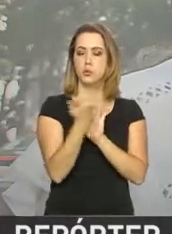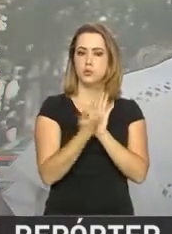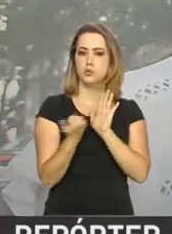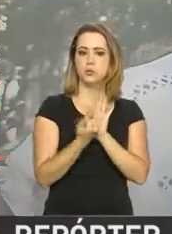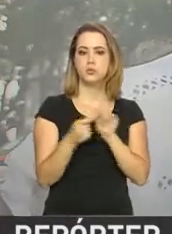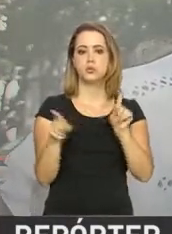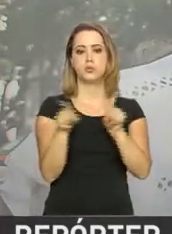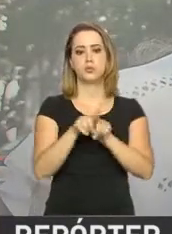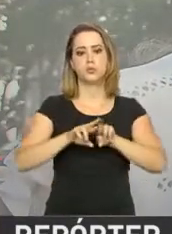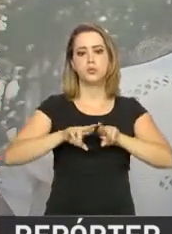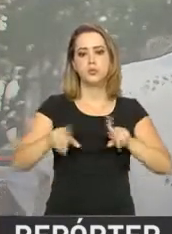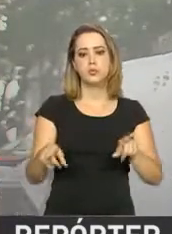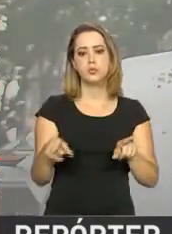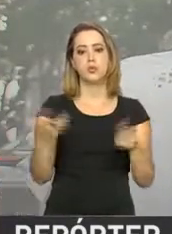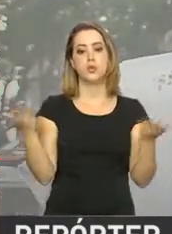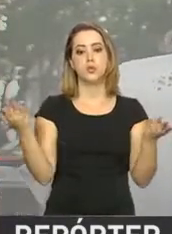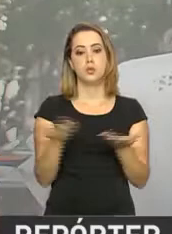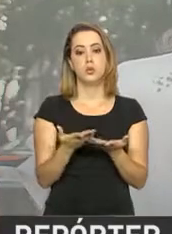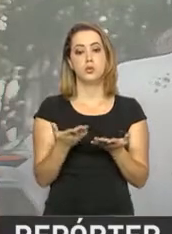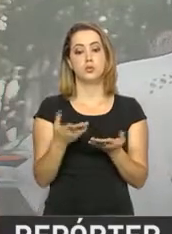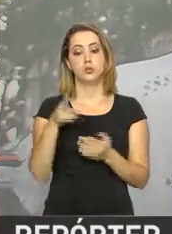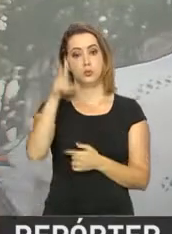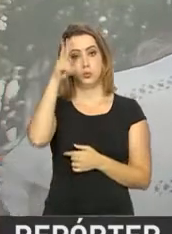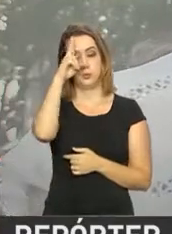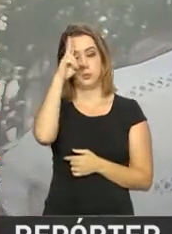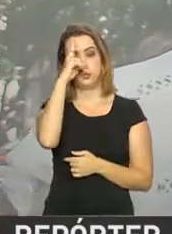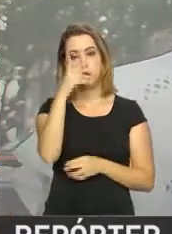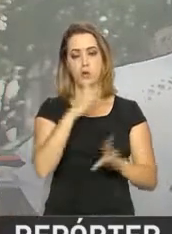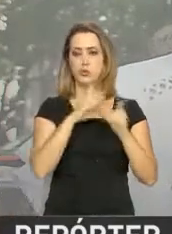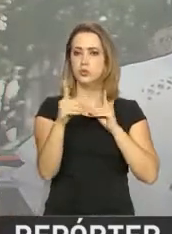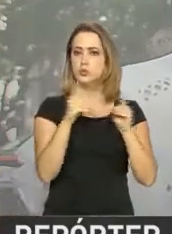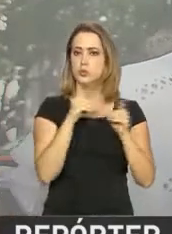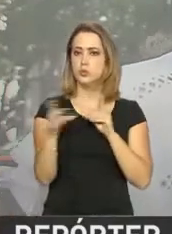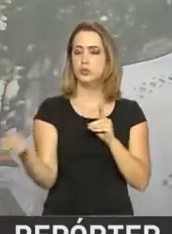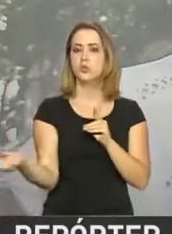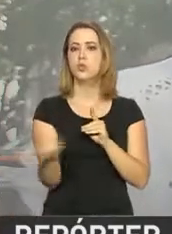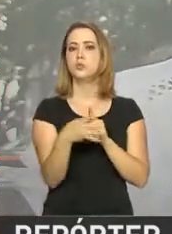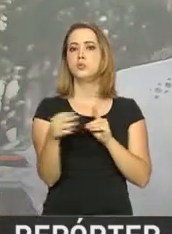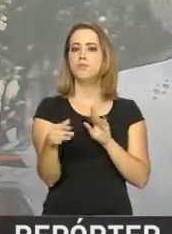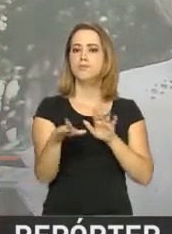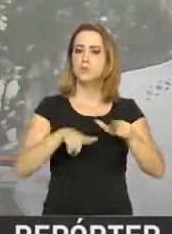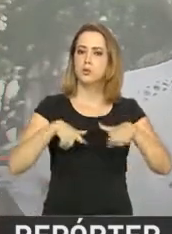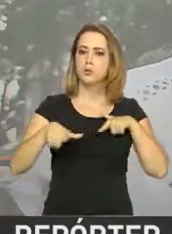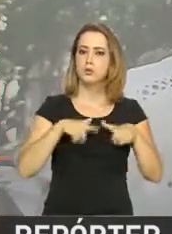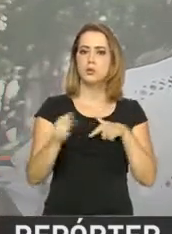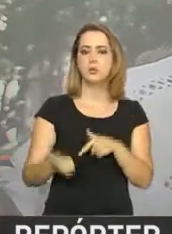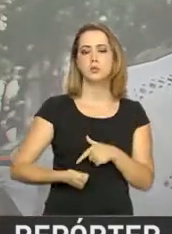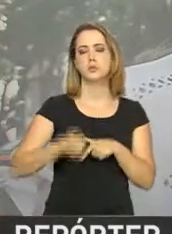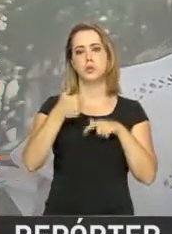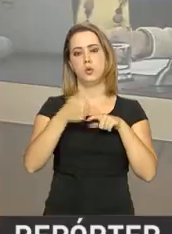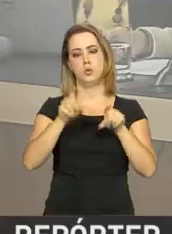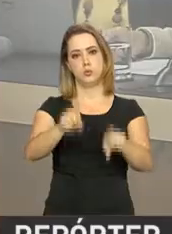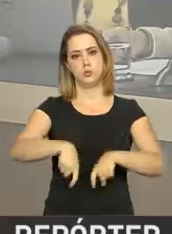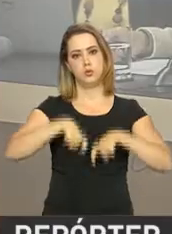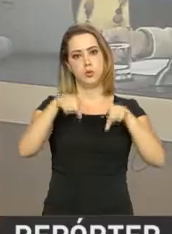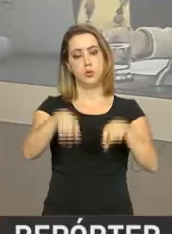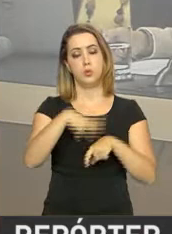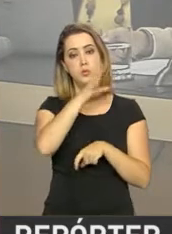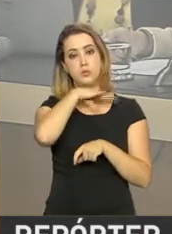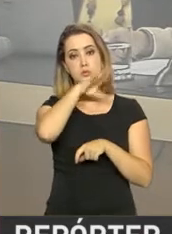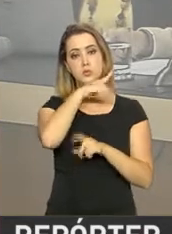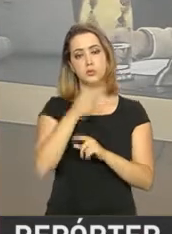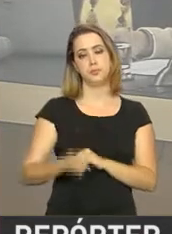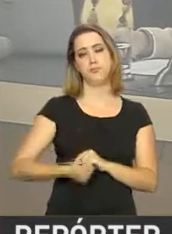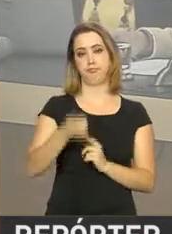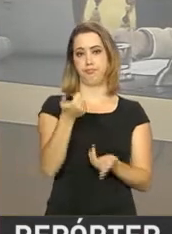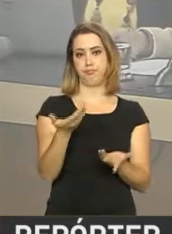produtores o evento desta segunda feira pretende discutir novas ações para uma agropecuária sustentável a parceria do ministério